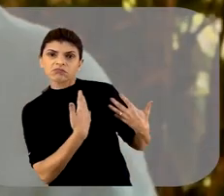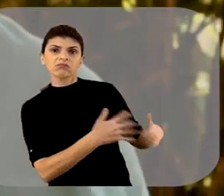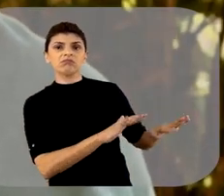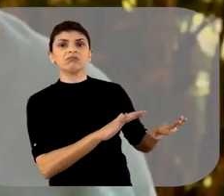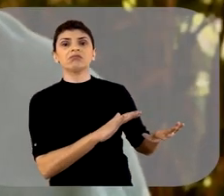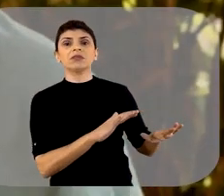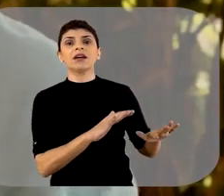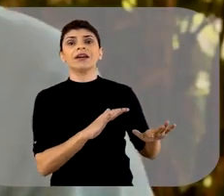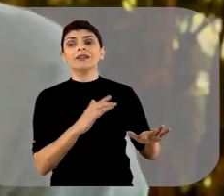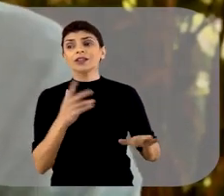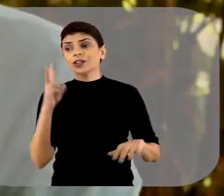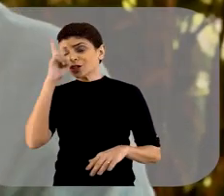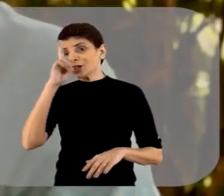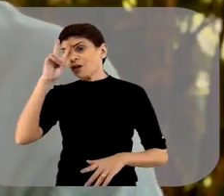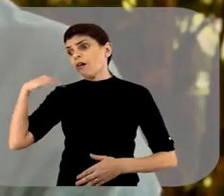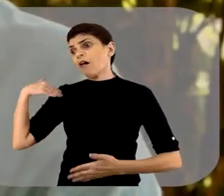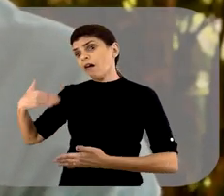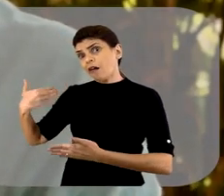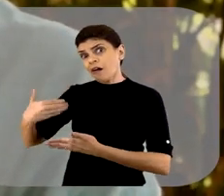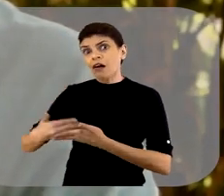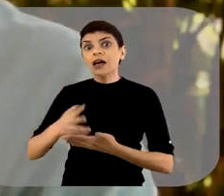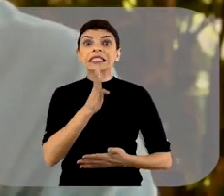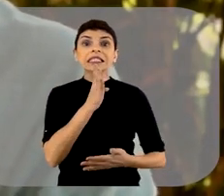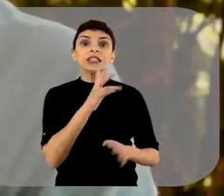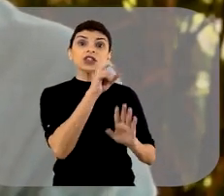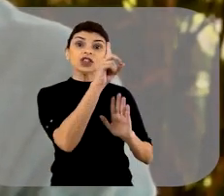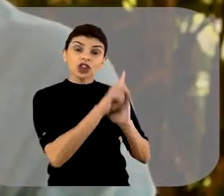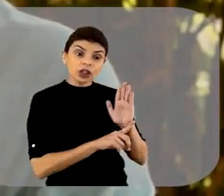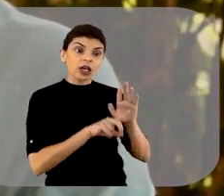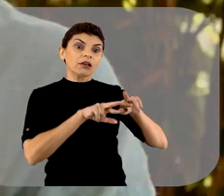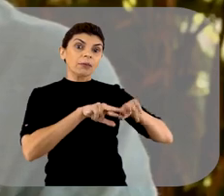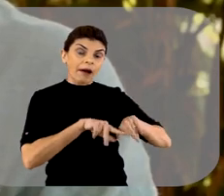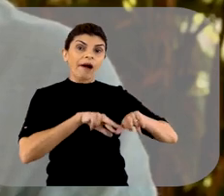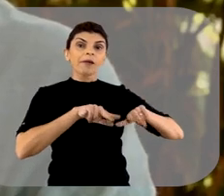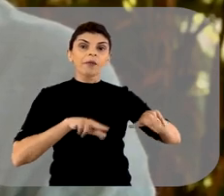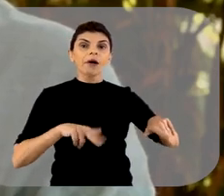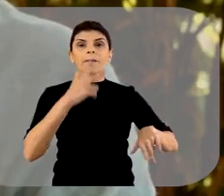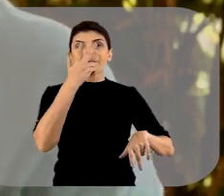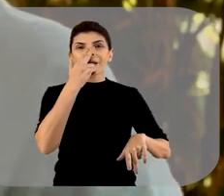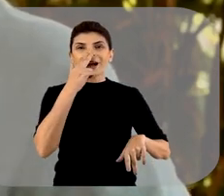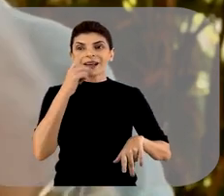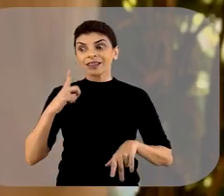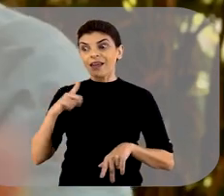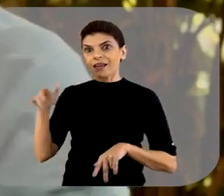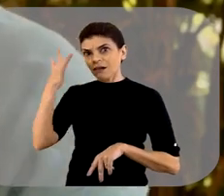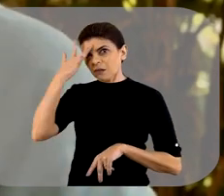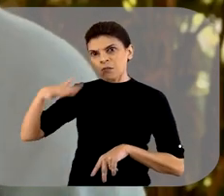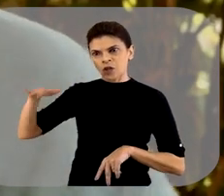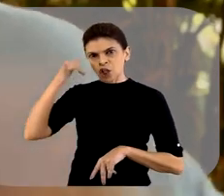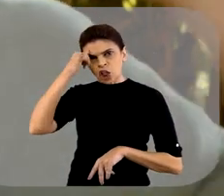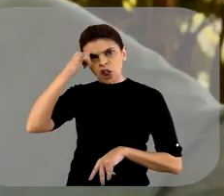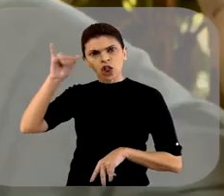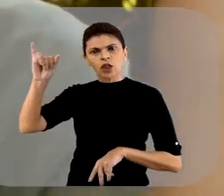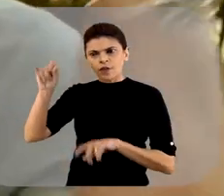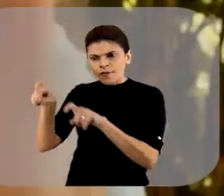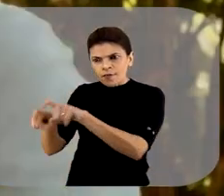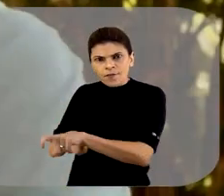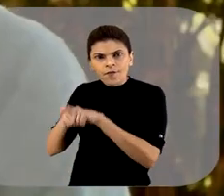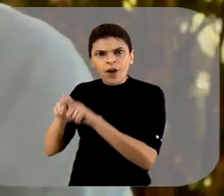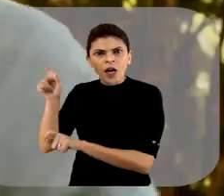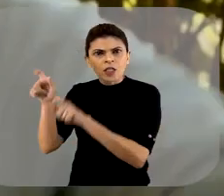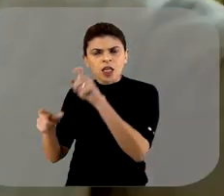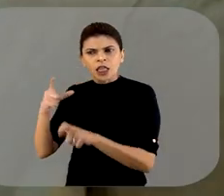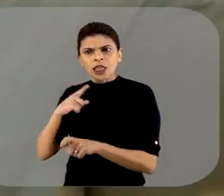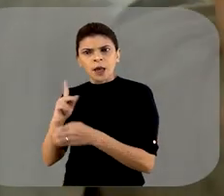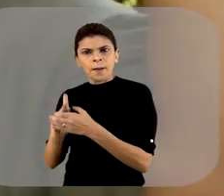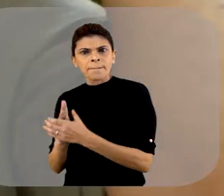toda a retórica de direitos, etc., etc., quando você tem os fazendeiros, quando tem um projeto de